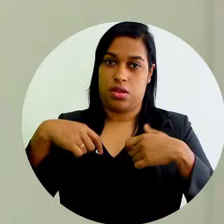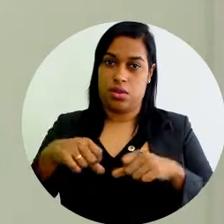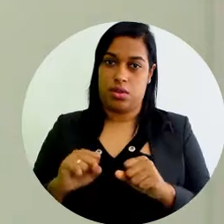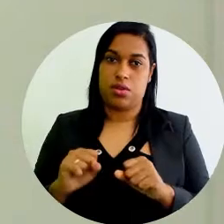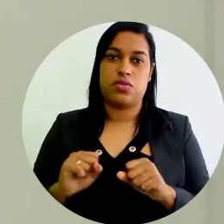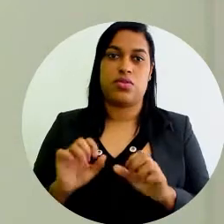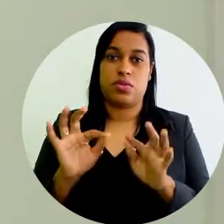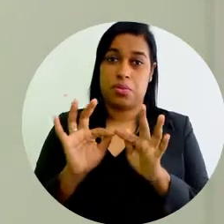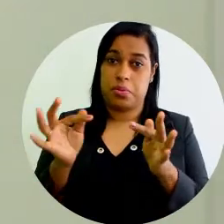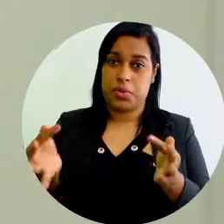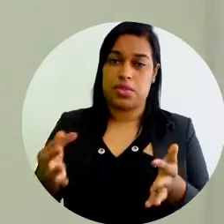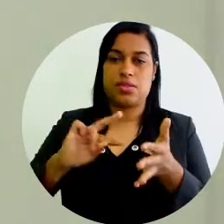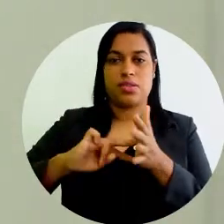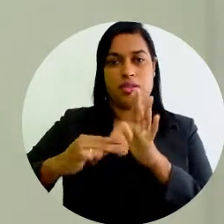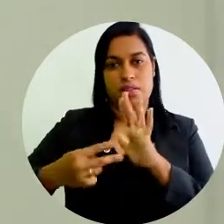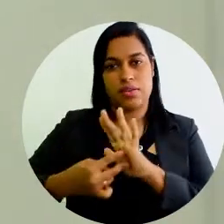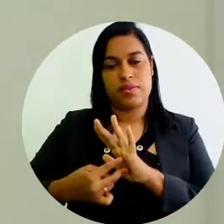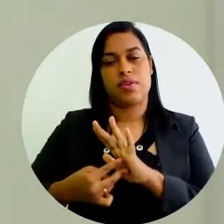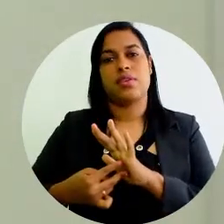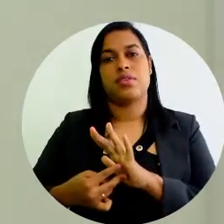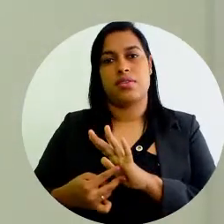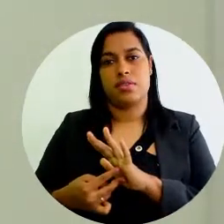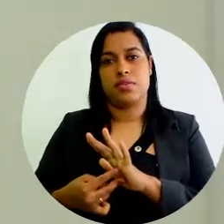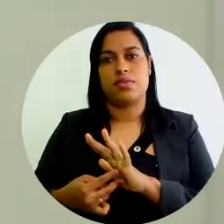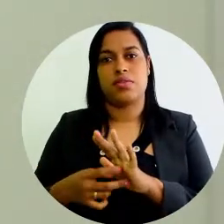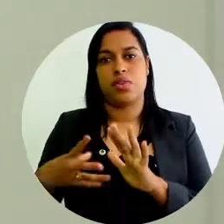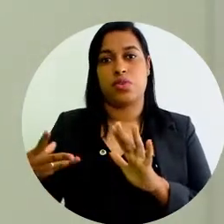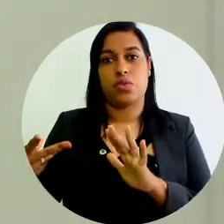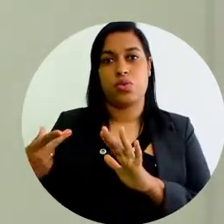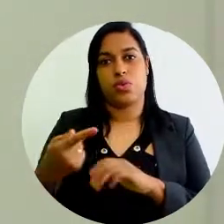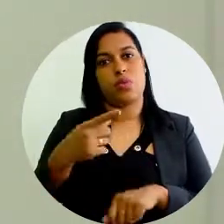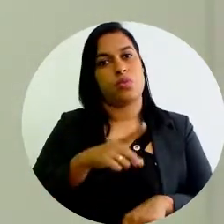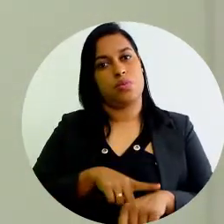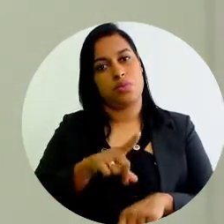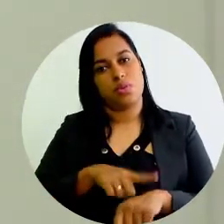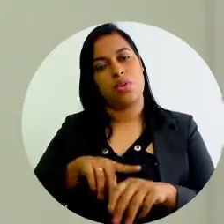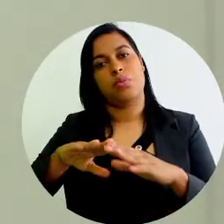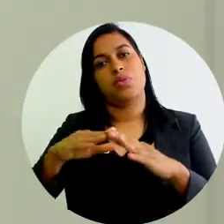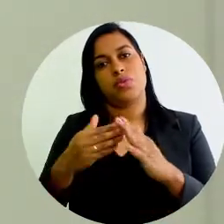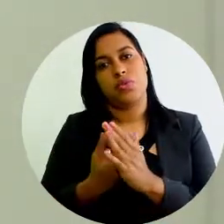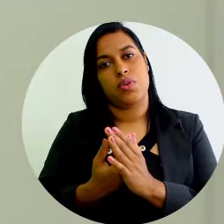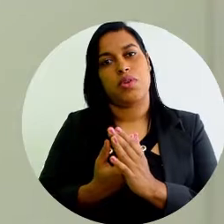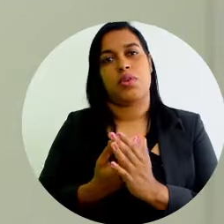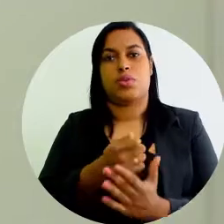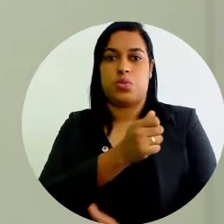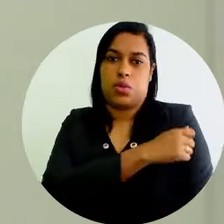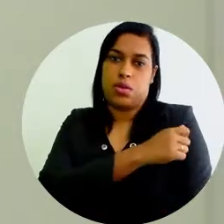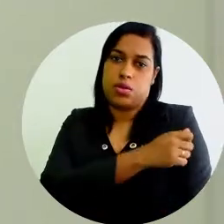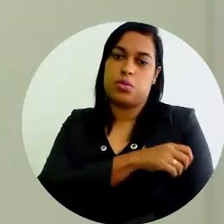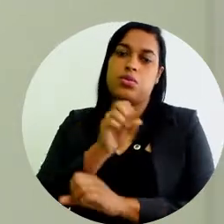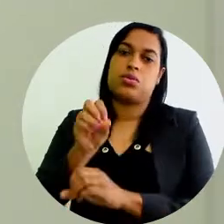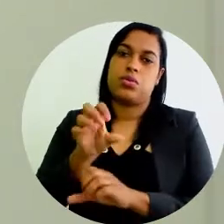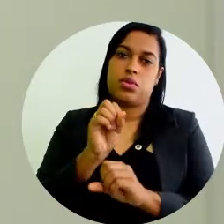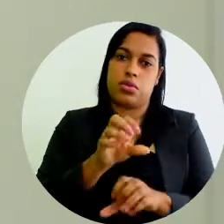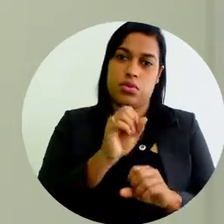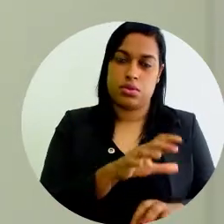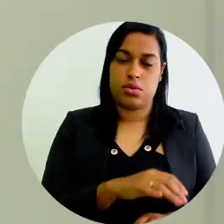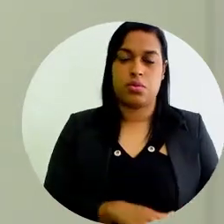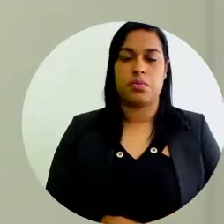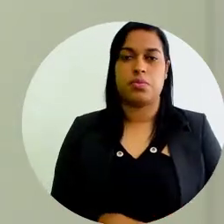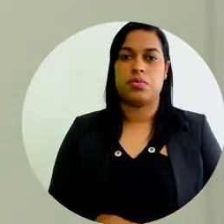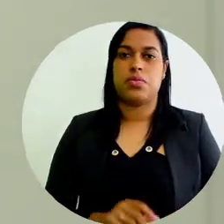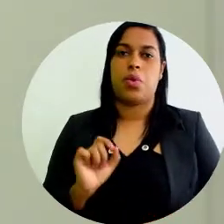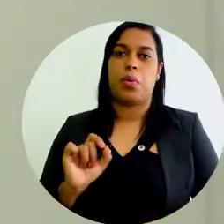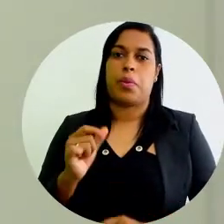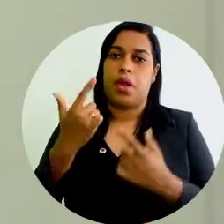cedo, duas linguagens são bem significativas e percorrem todo o tempo escolar do estudante da